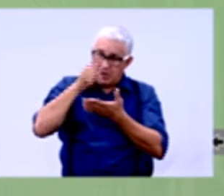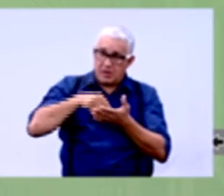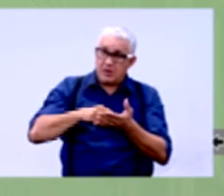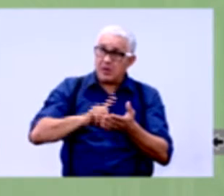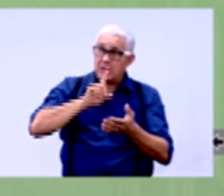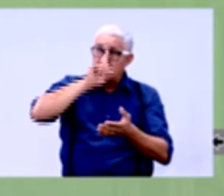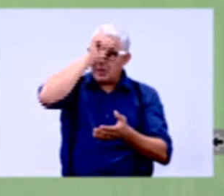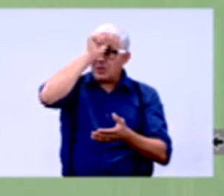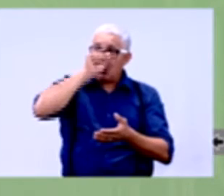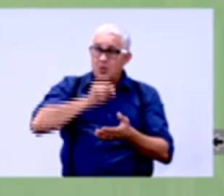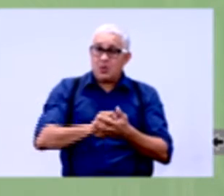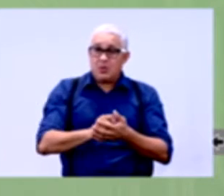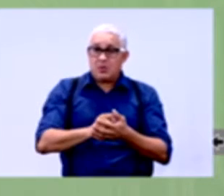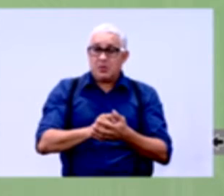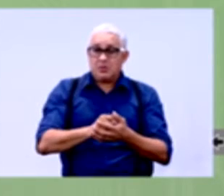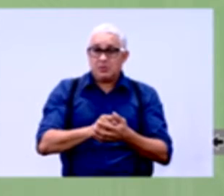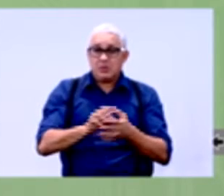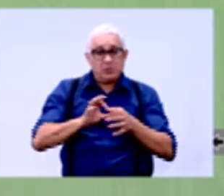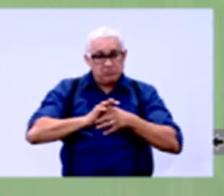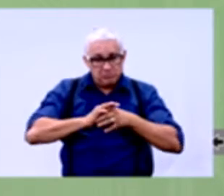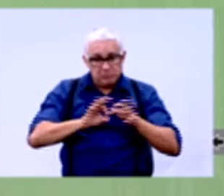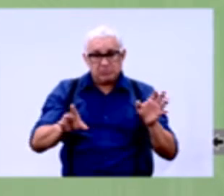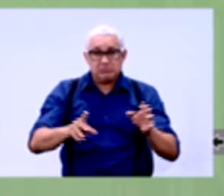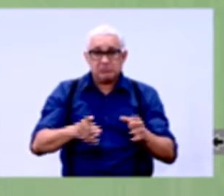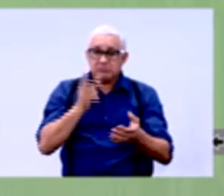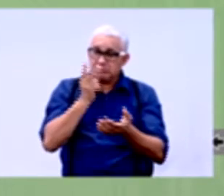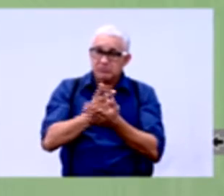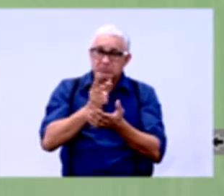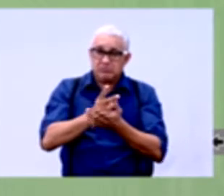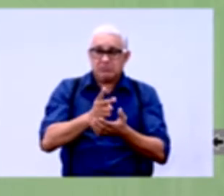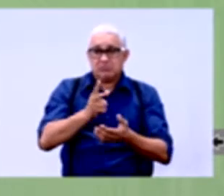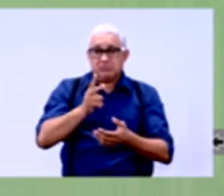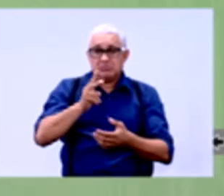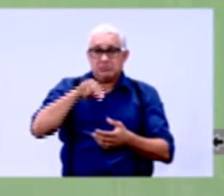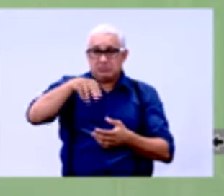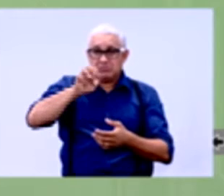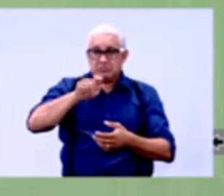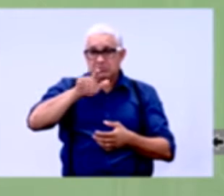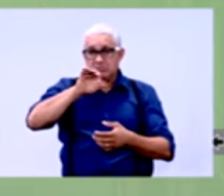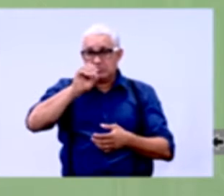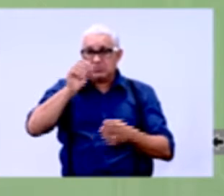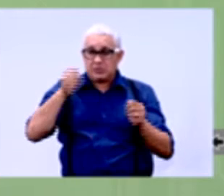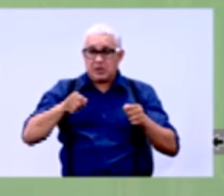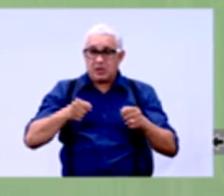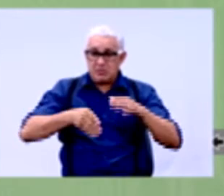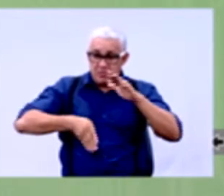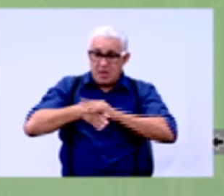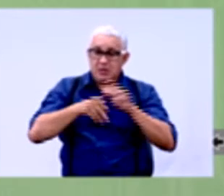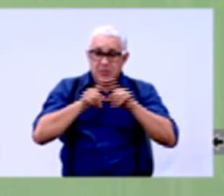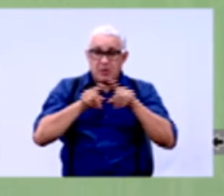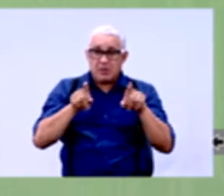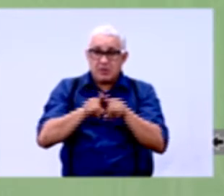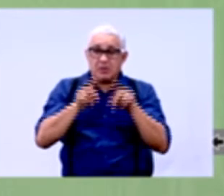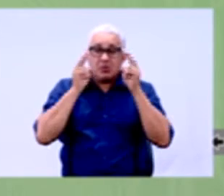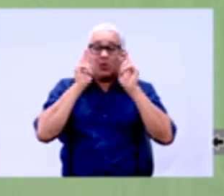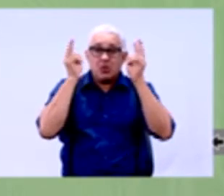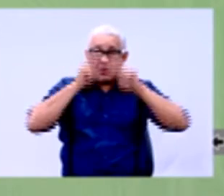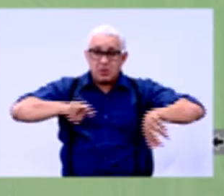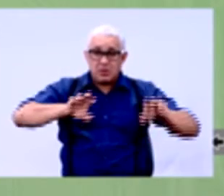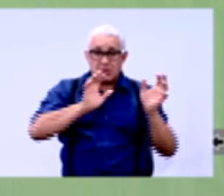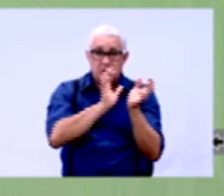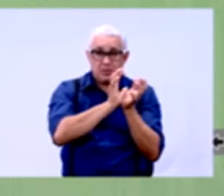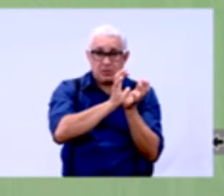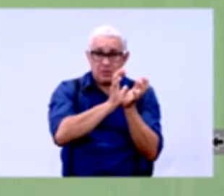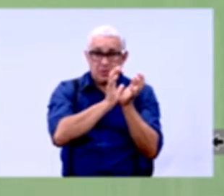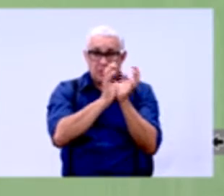ideia é permitir que uma mesma lógica de negócios possa ser acessada e visualizada através de várias interfaces.